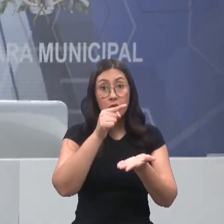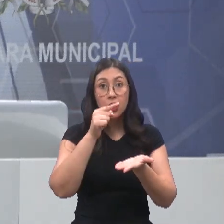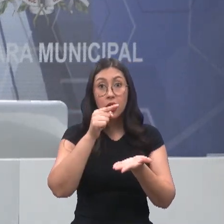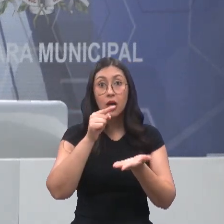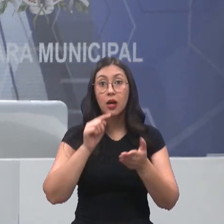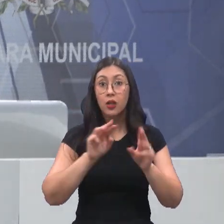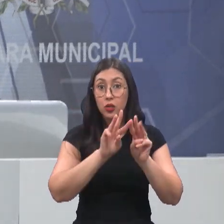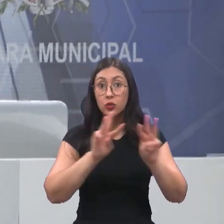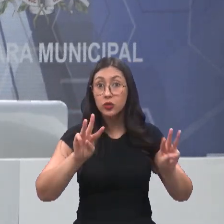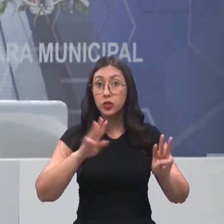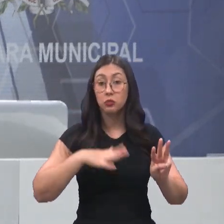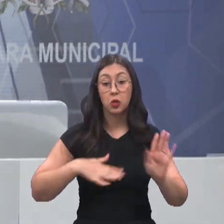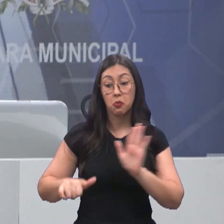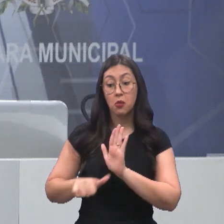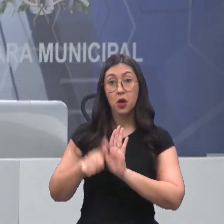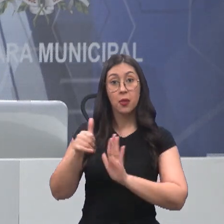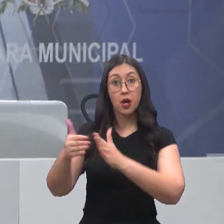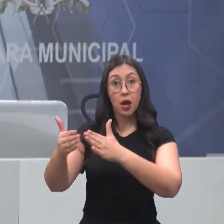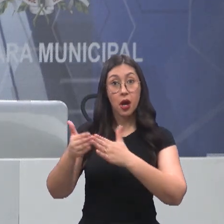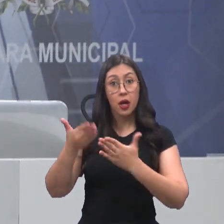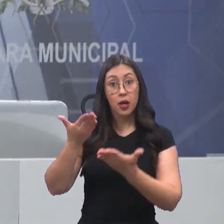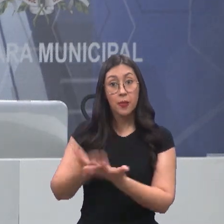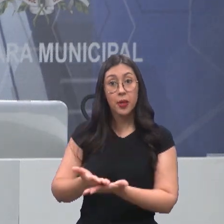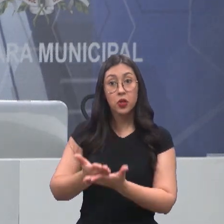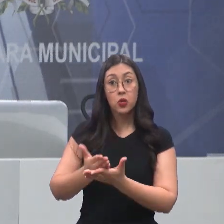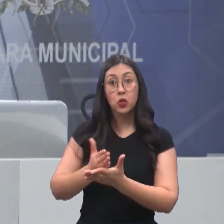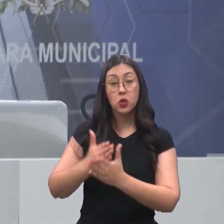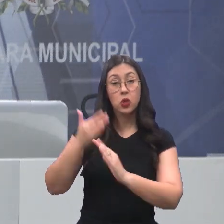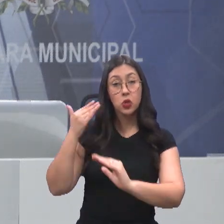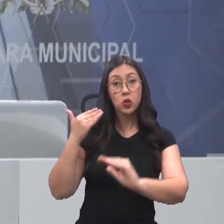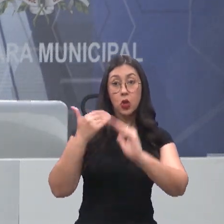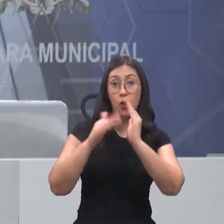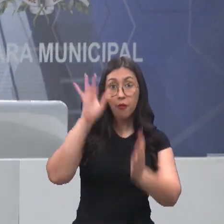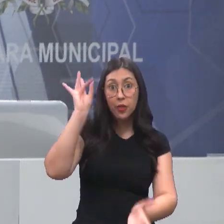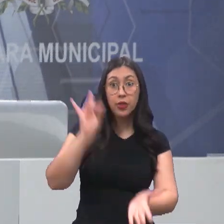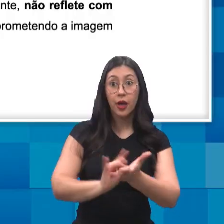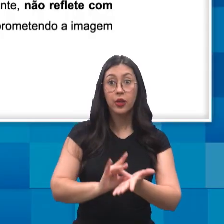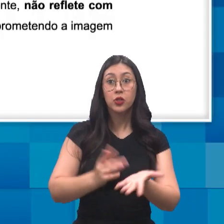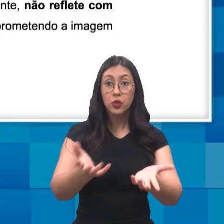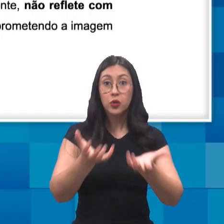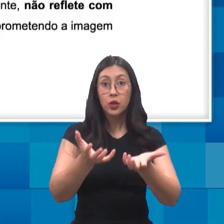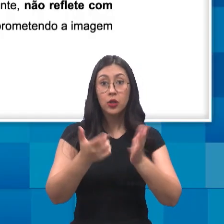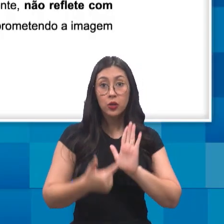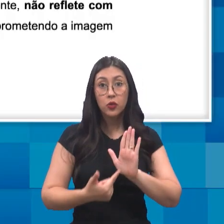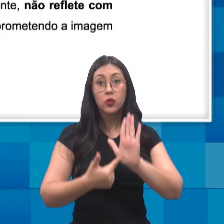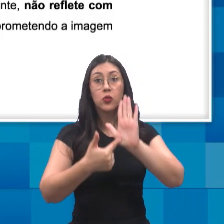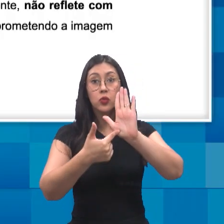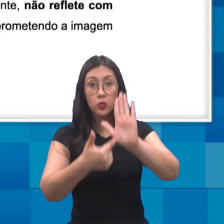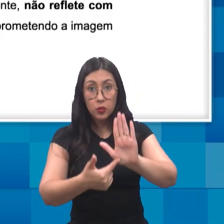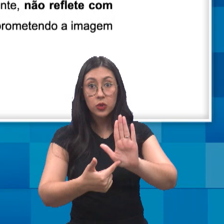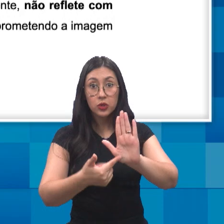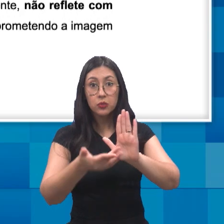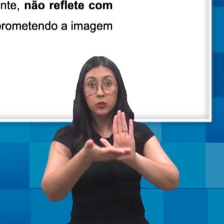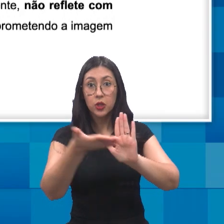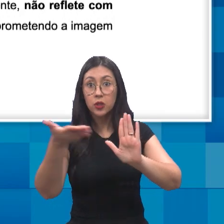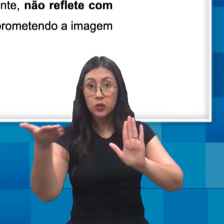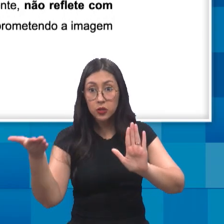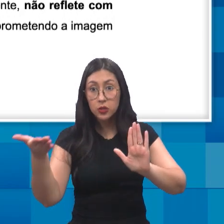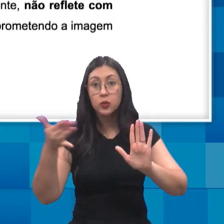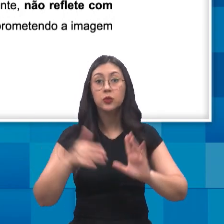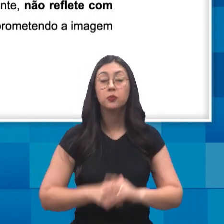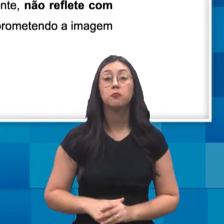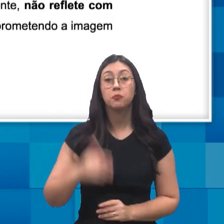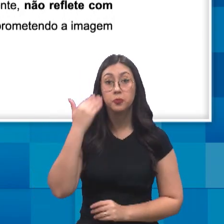primeiro requerimento e a minha primeira comunicação oficial que eu quero compartilhar com os senhores e também com aqueles que estão em casa. Então